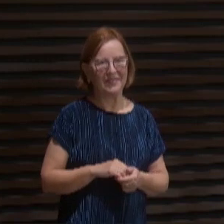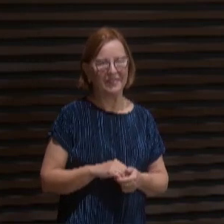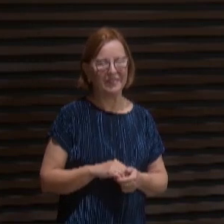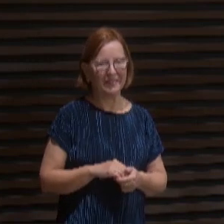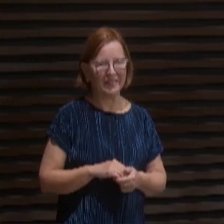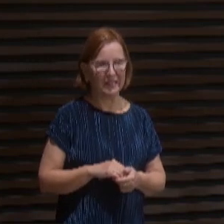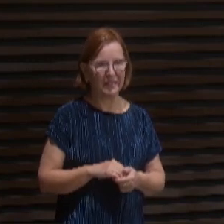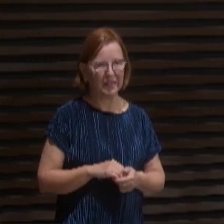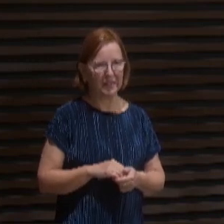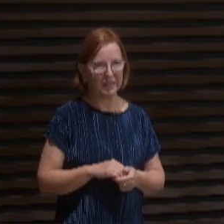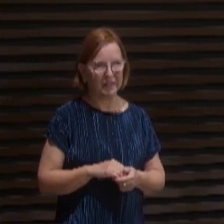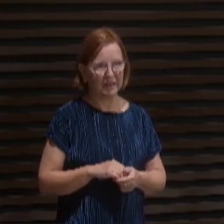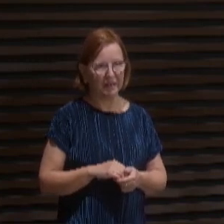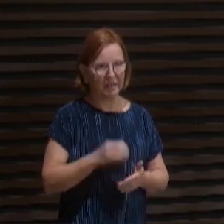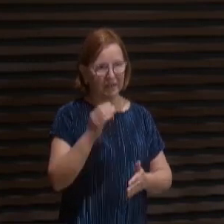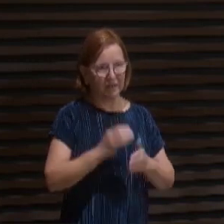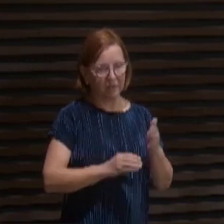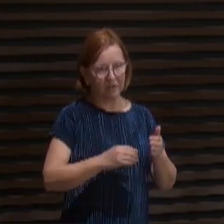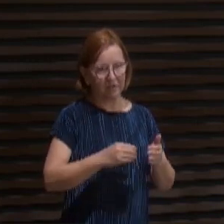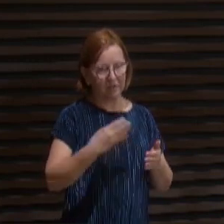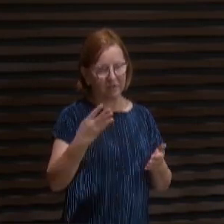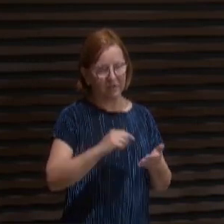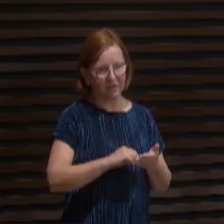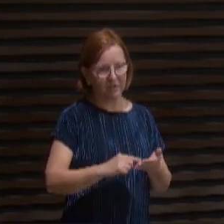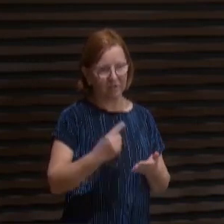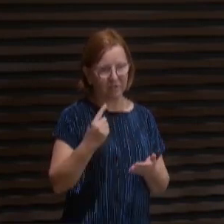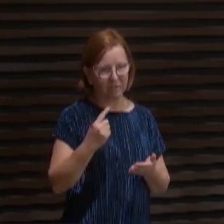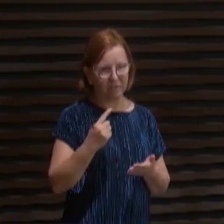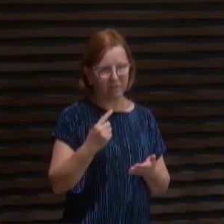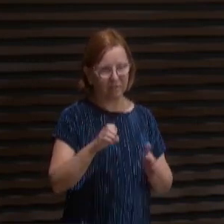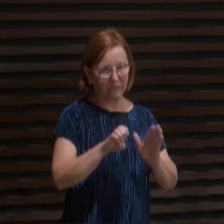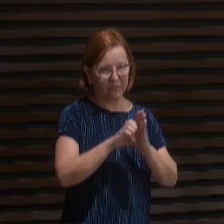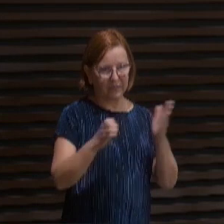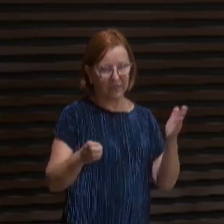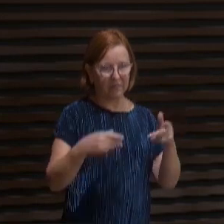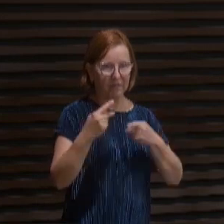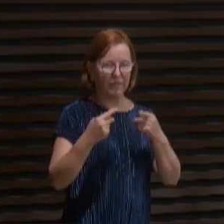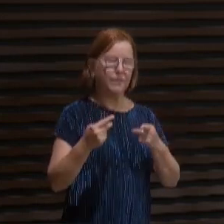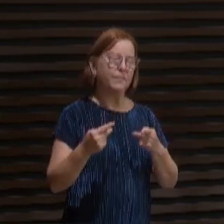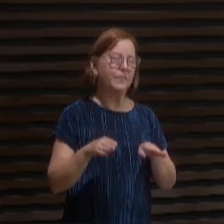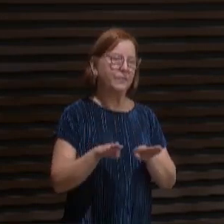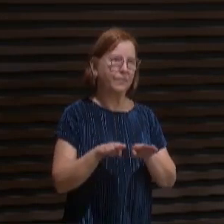outra, no capítulo 4, verso 1 de Êxodo, ele fala outra coisa aqui.